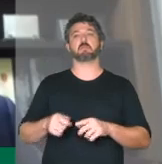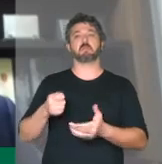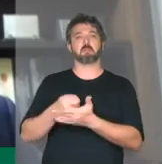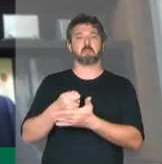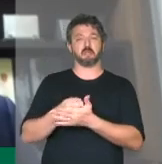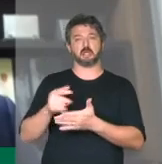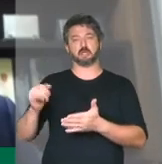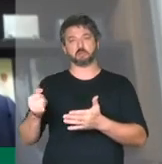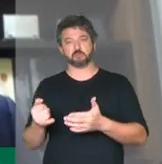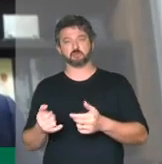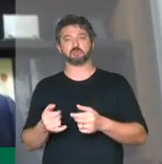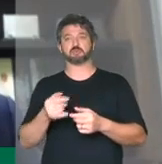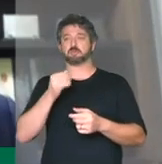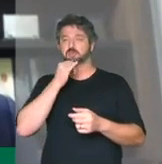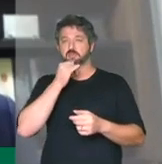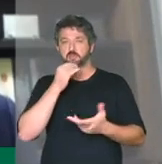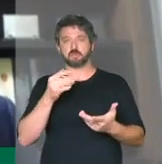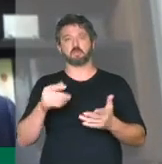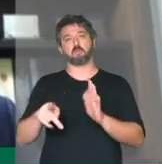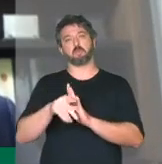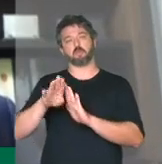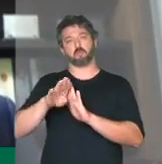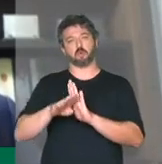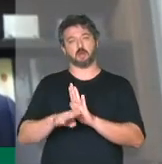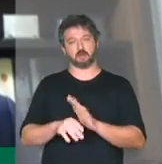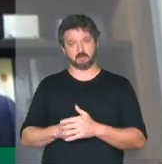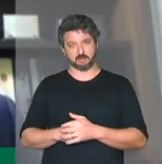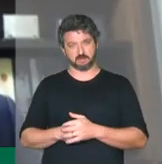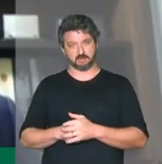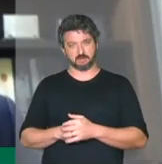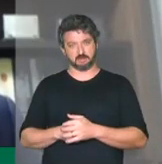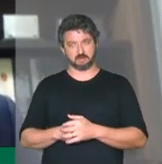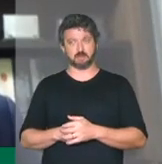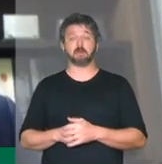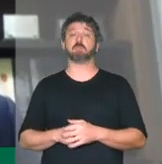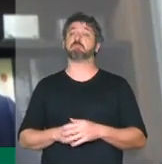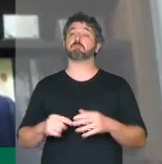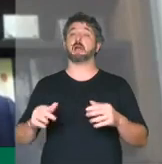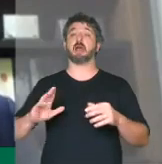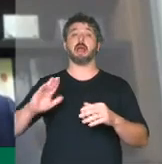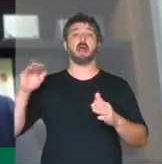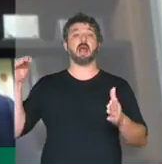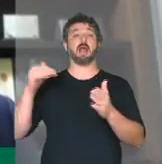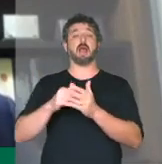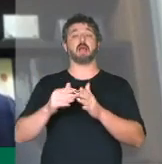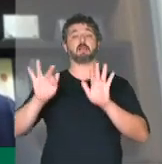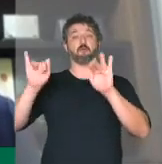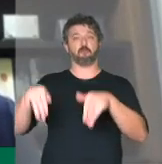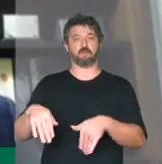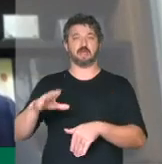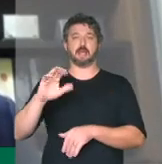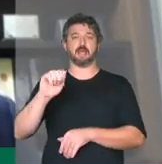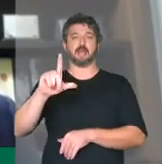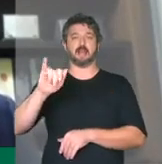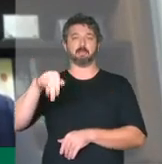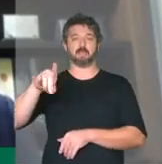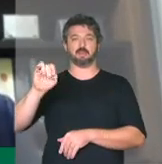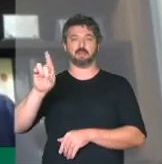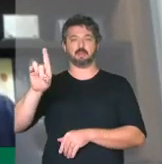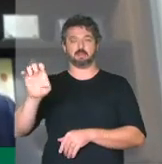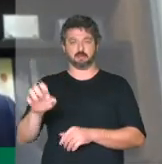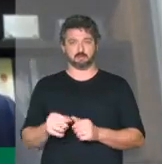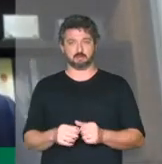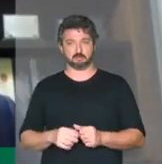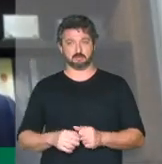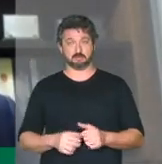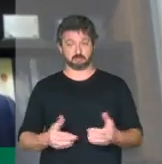obrigações suspensas como inadimplemento do programa. Isso válido enquanto durar os efeitos do decreto de calamidade, esse de